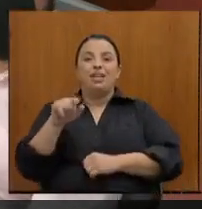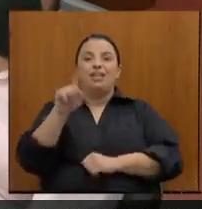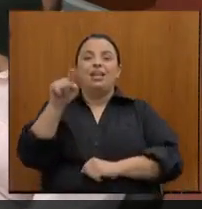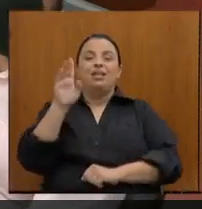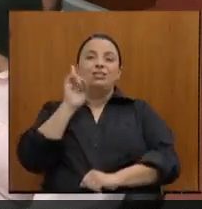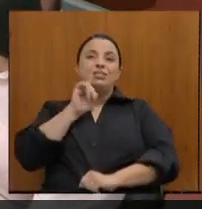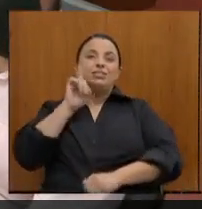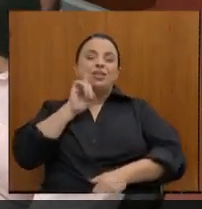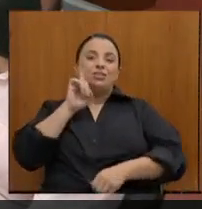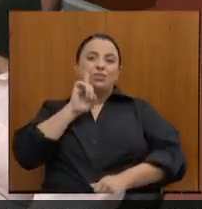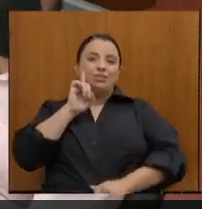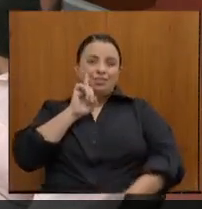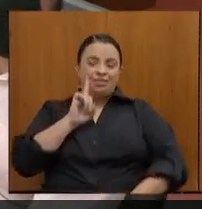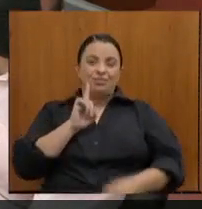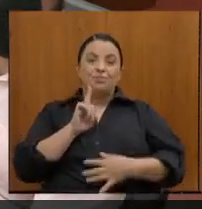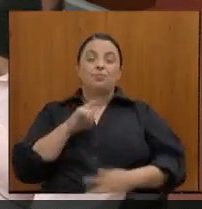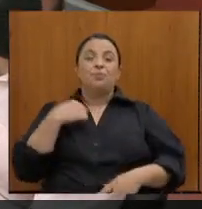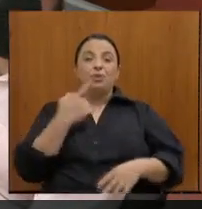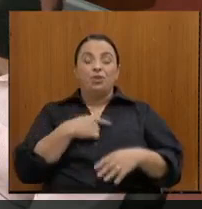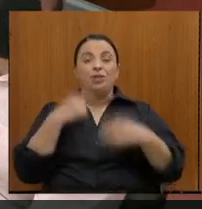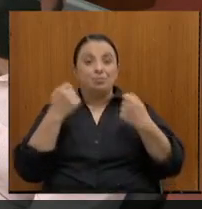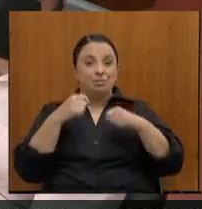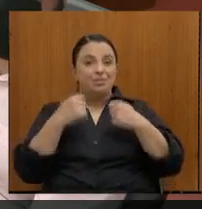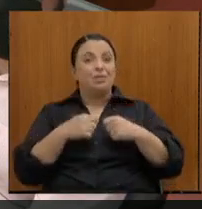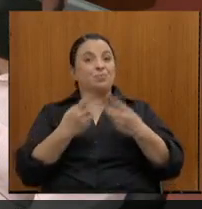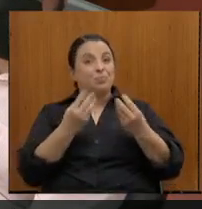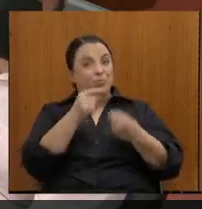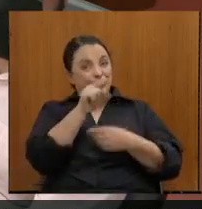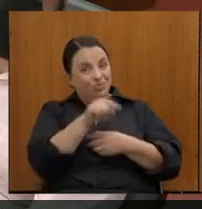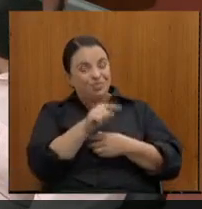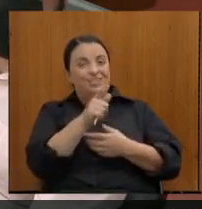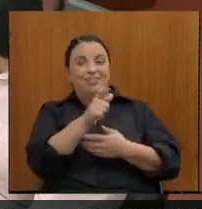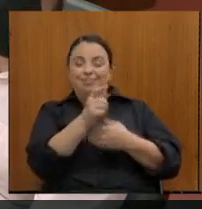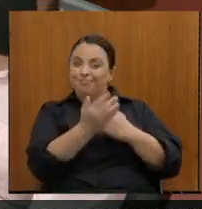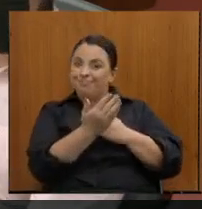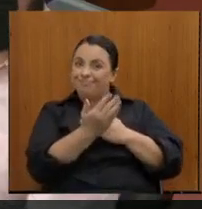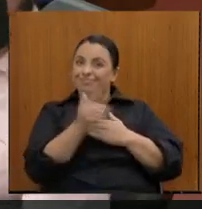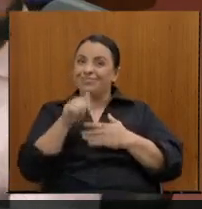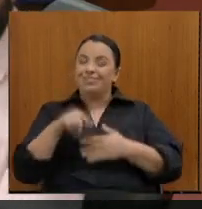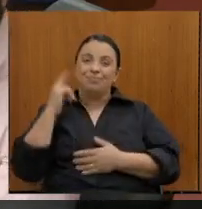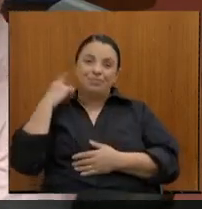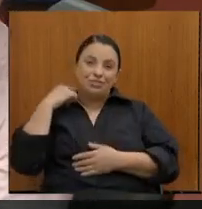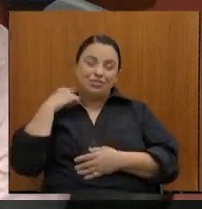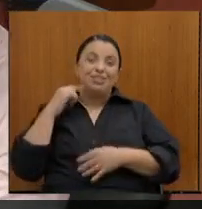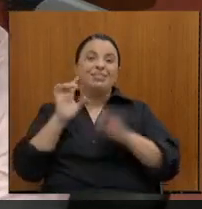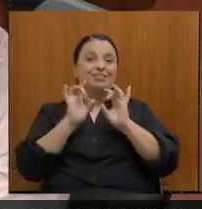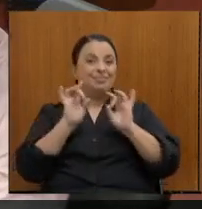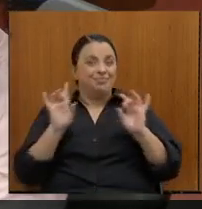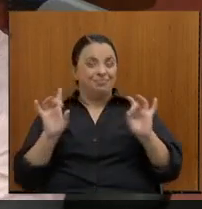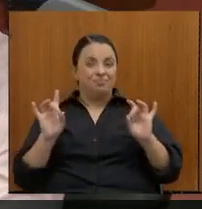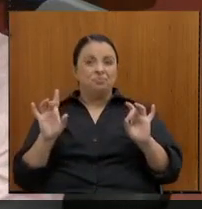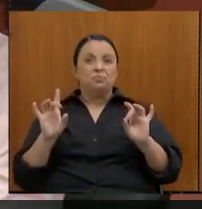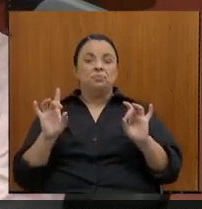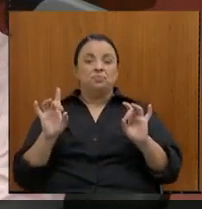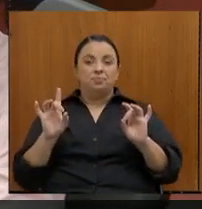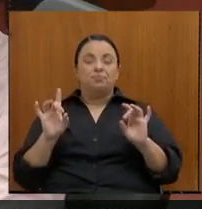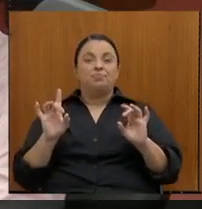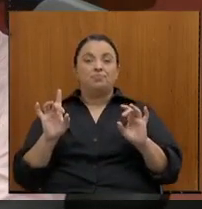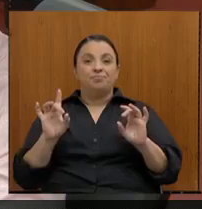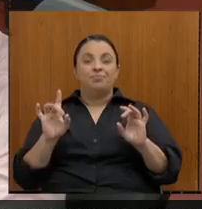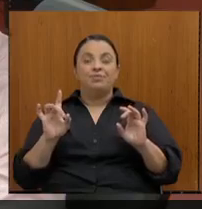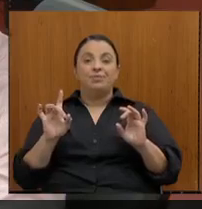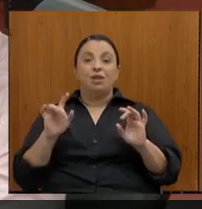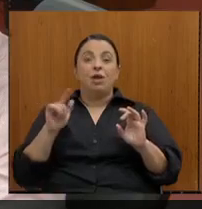e nós precisamos muito da senhora o estado de Minas Gerais e especial Então vamos